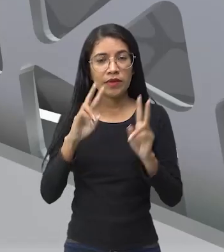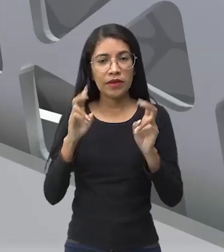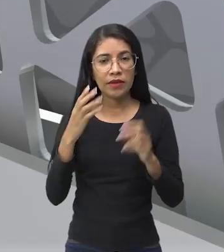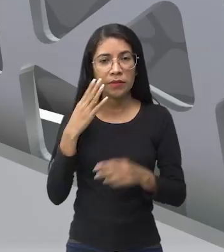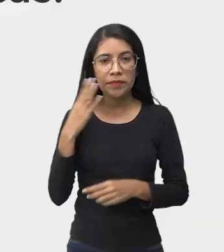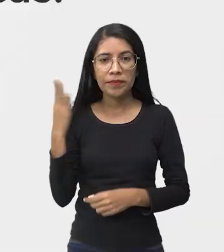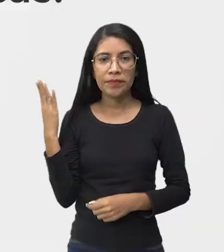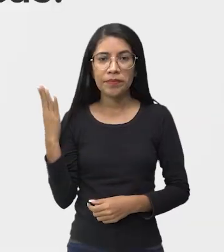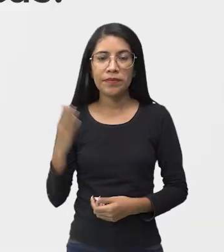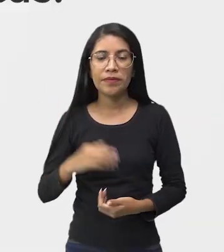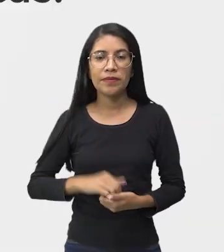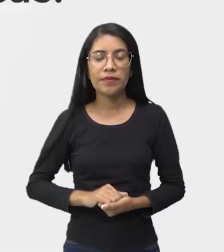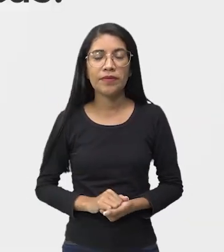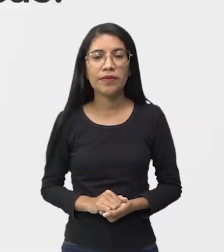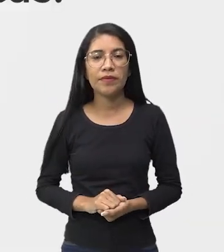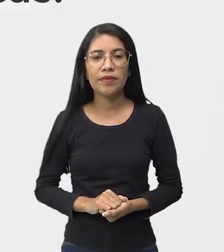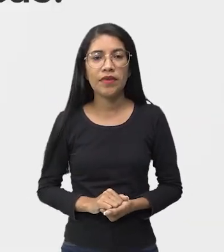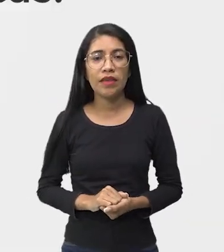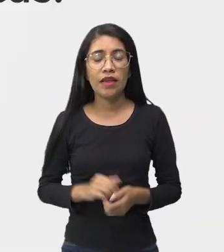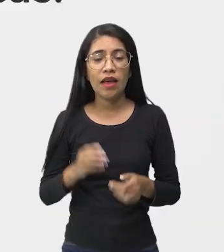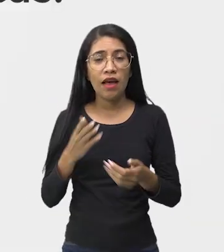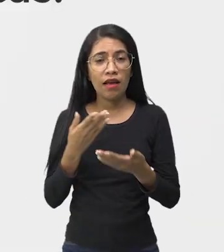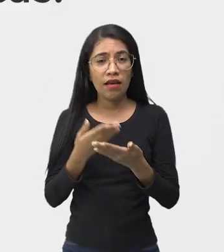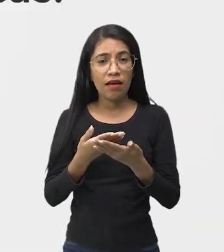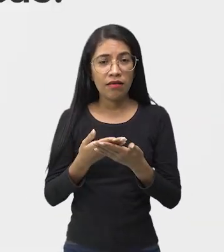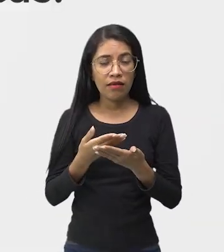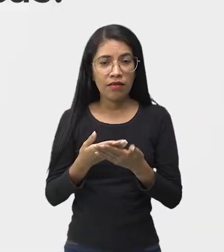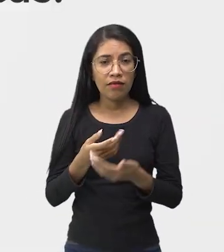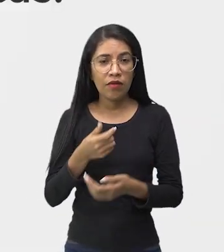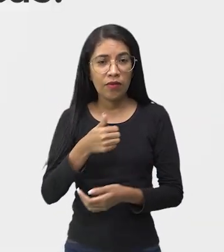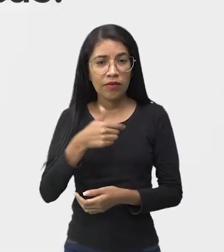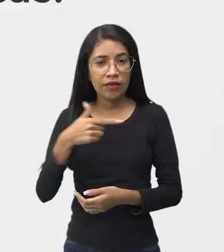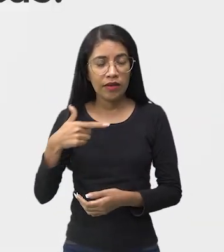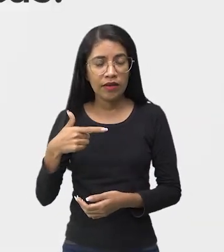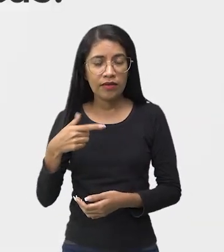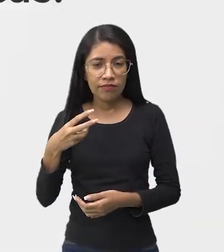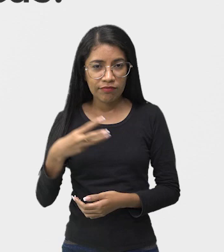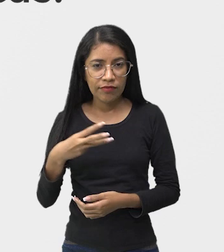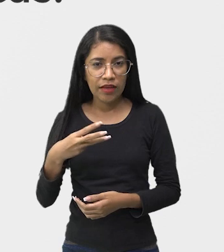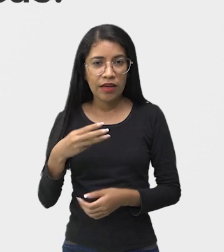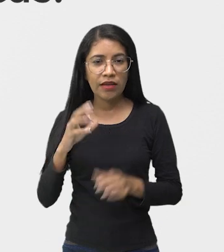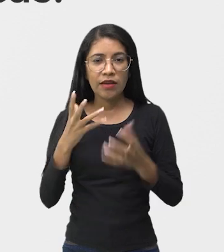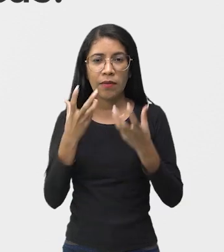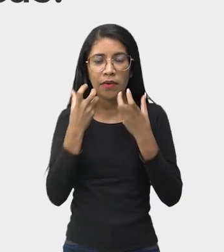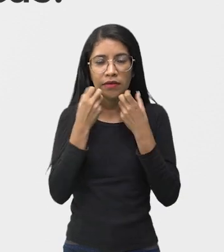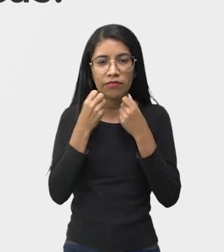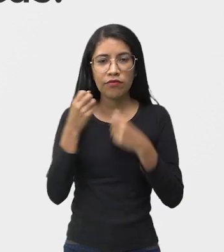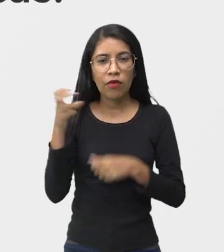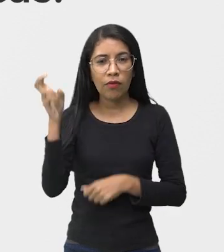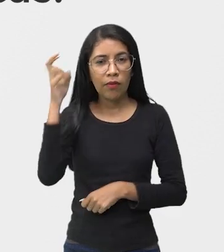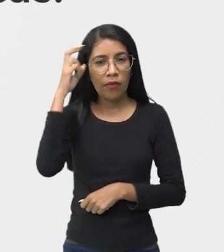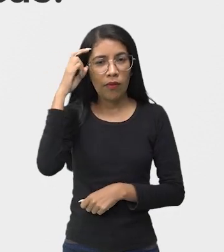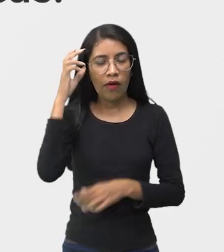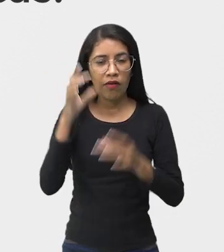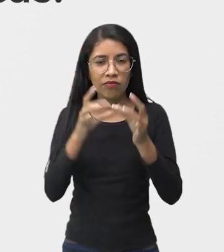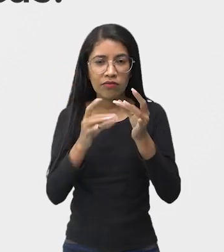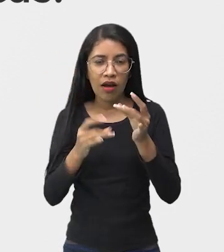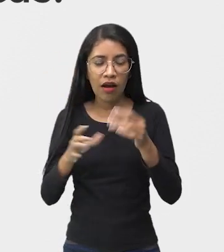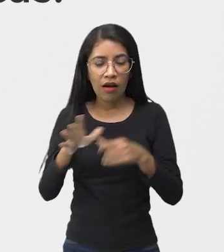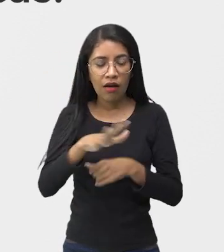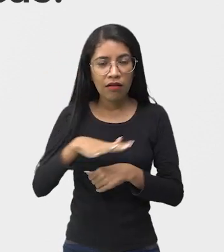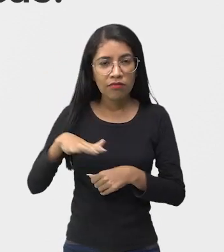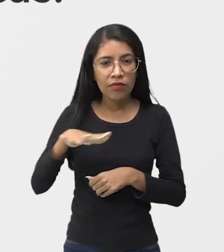para esse momento? Na aula 13, né, objeto de conhecimento, patrimônio cultural, detalhamento,